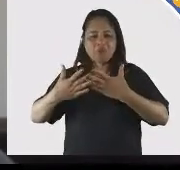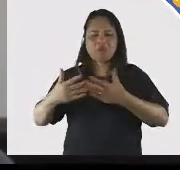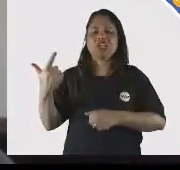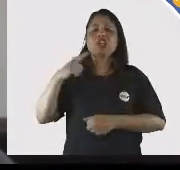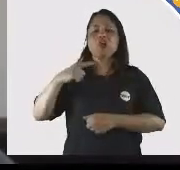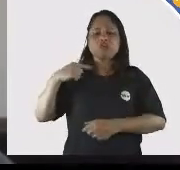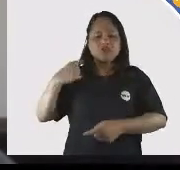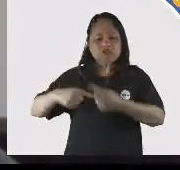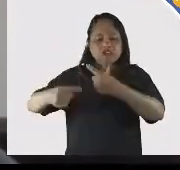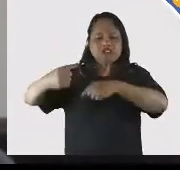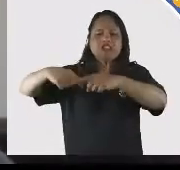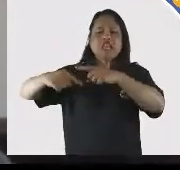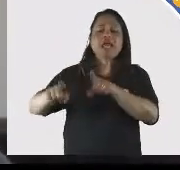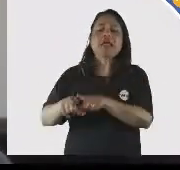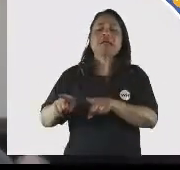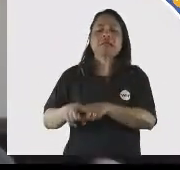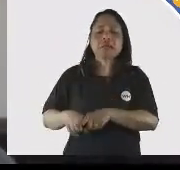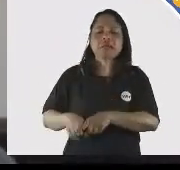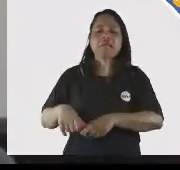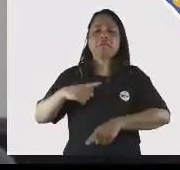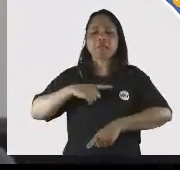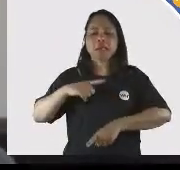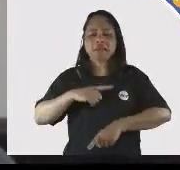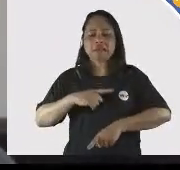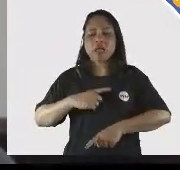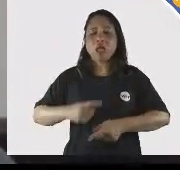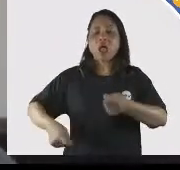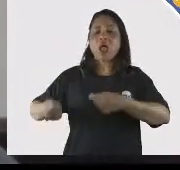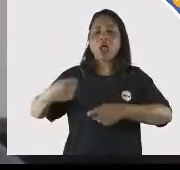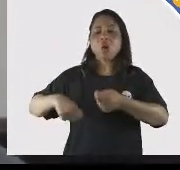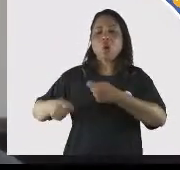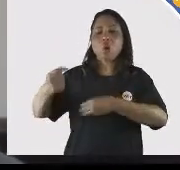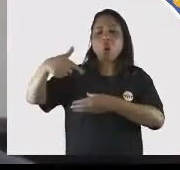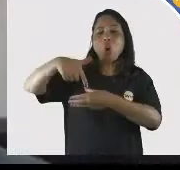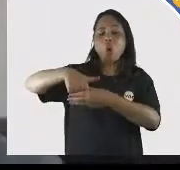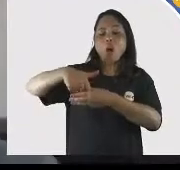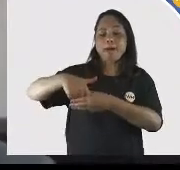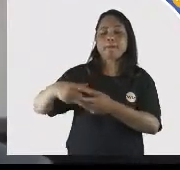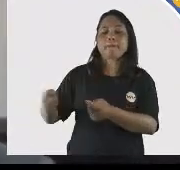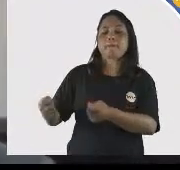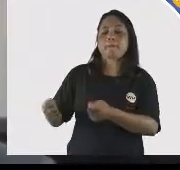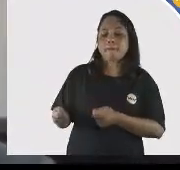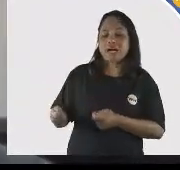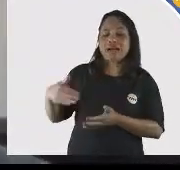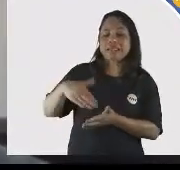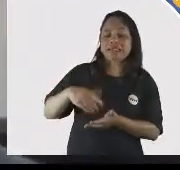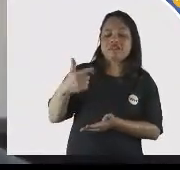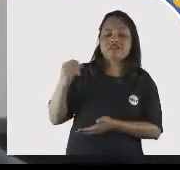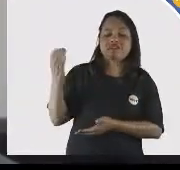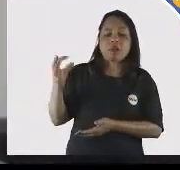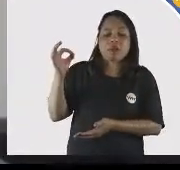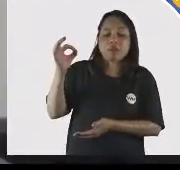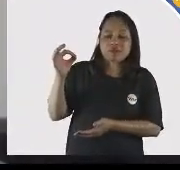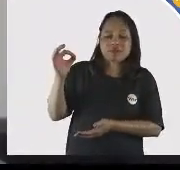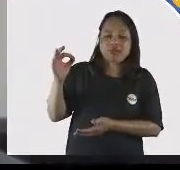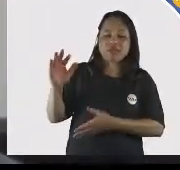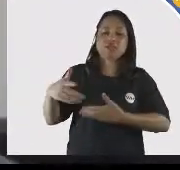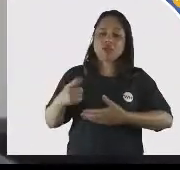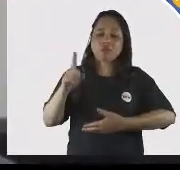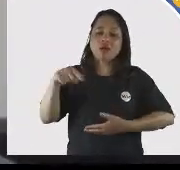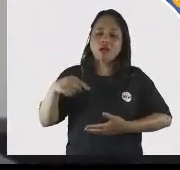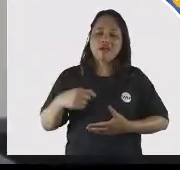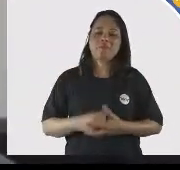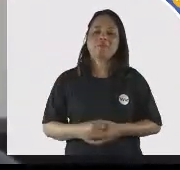energética muito forte trazendo uma economia de combustível que pode chegar até vinte por cento Esse é um segundo